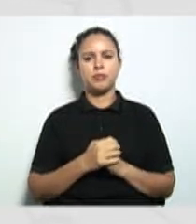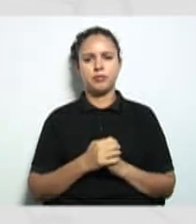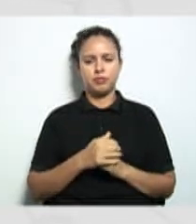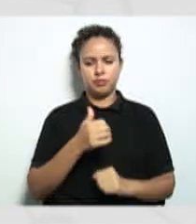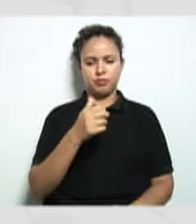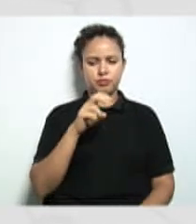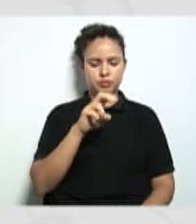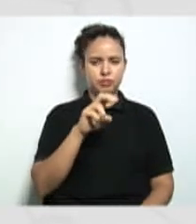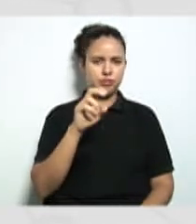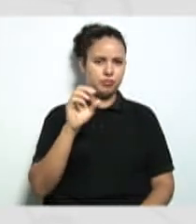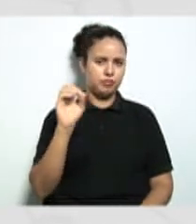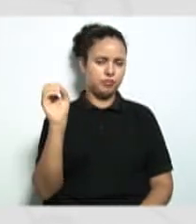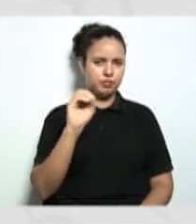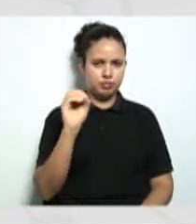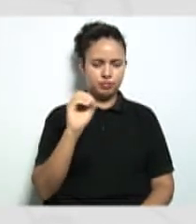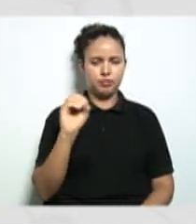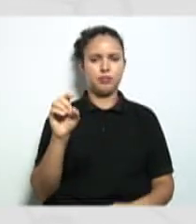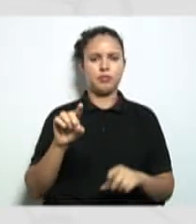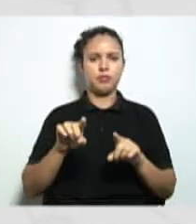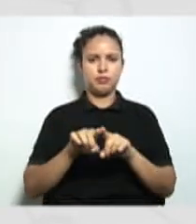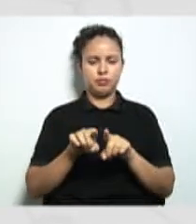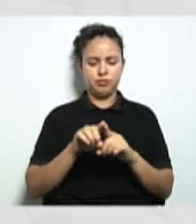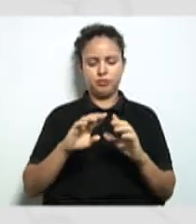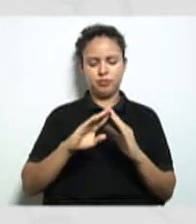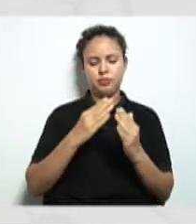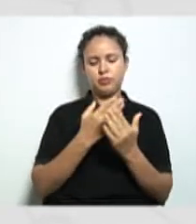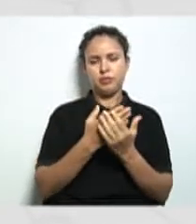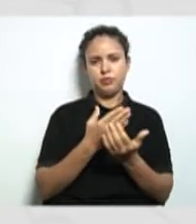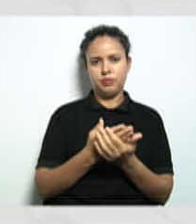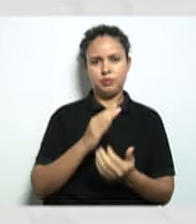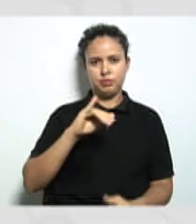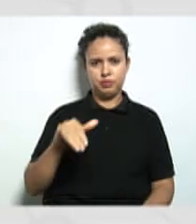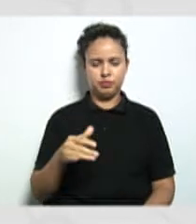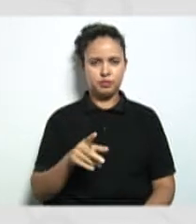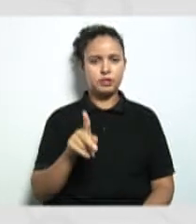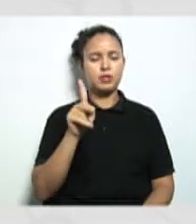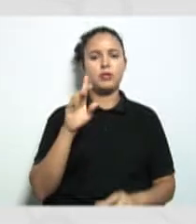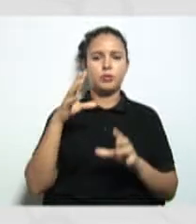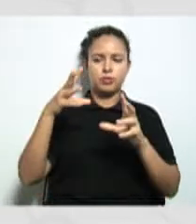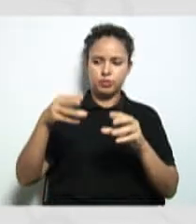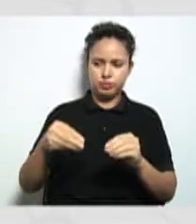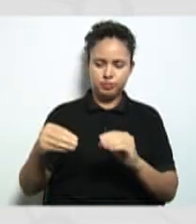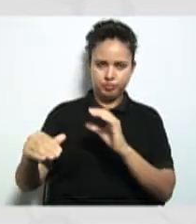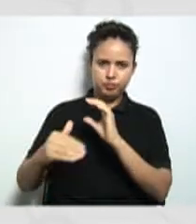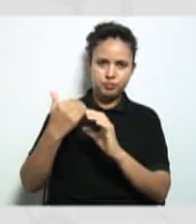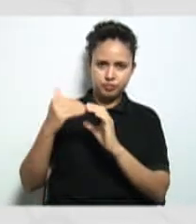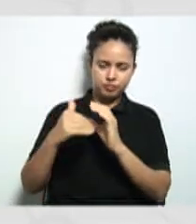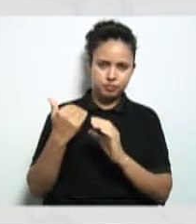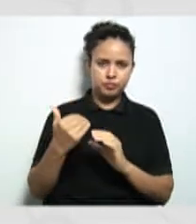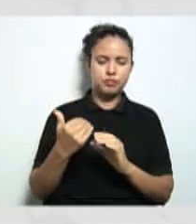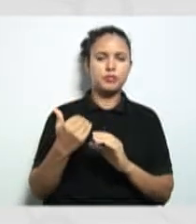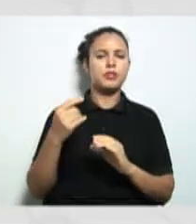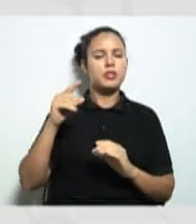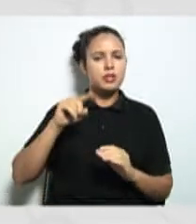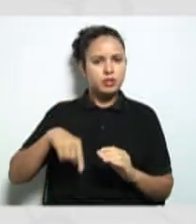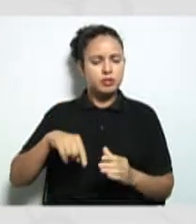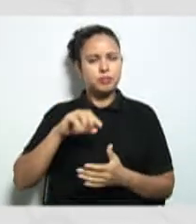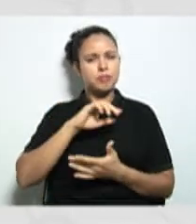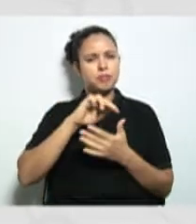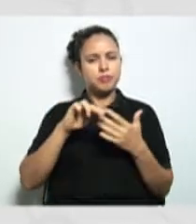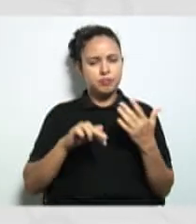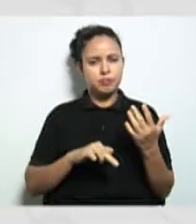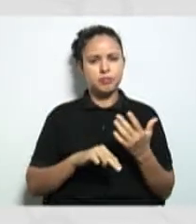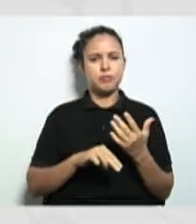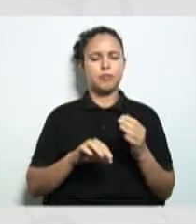15 de Outubro, da Escola JK também, todos, né, participando. Então, são elementos essenciais no